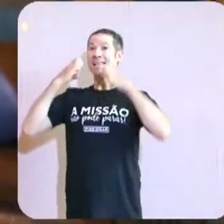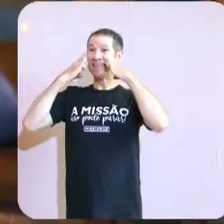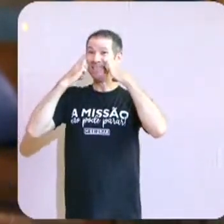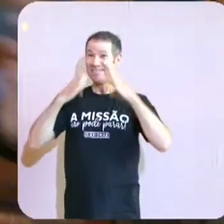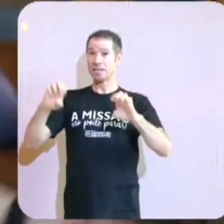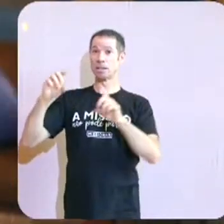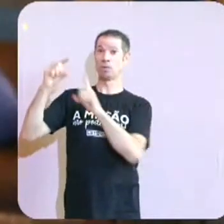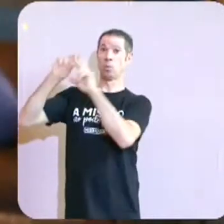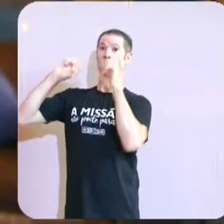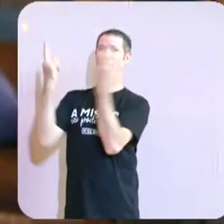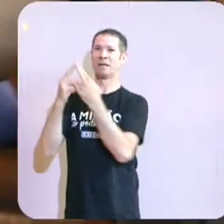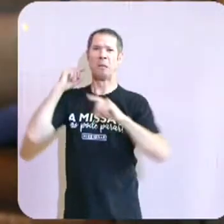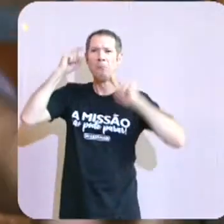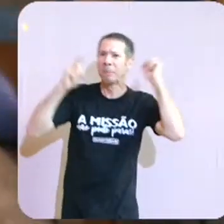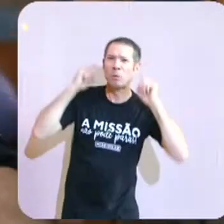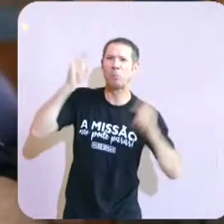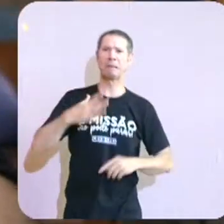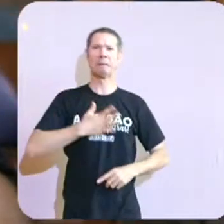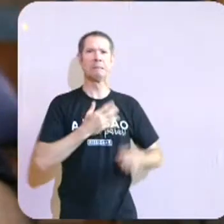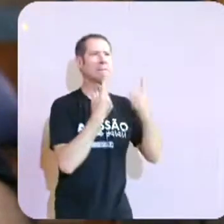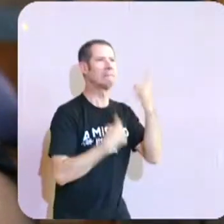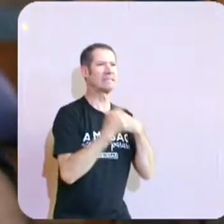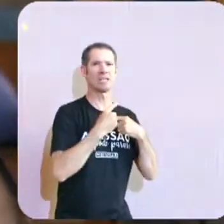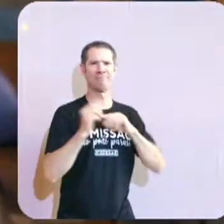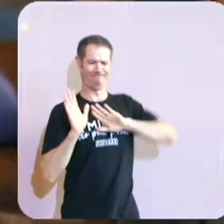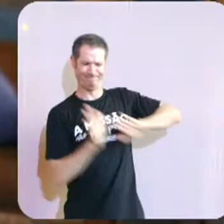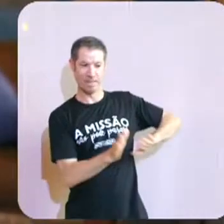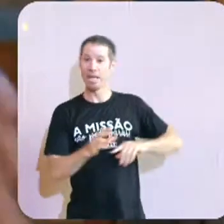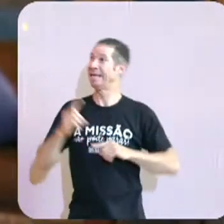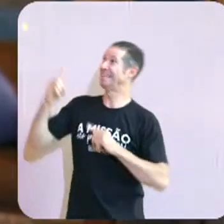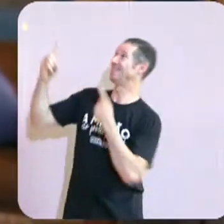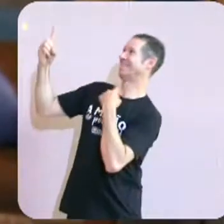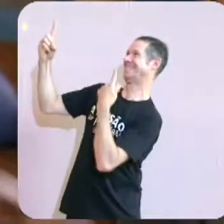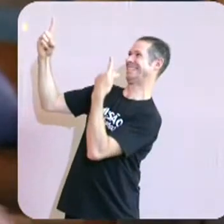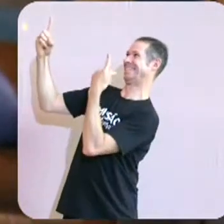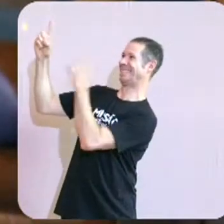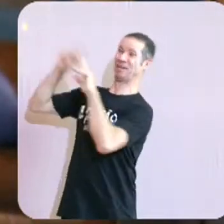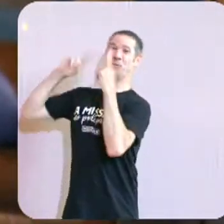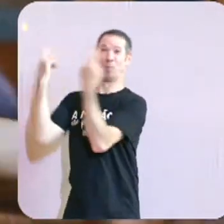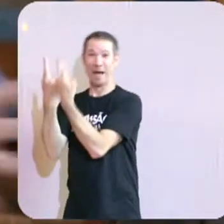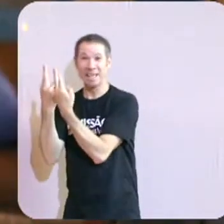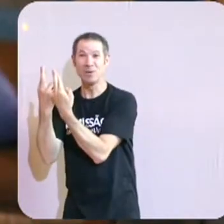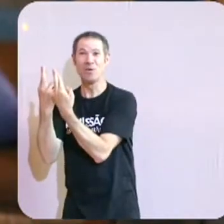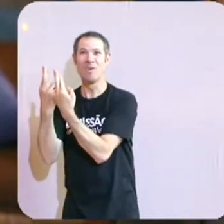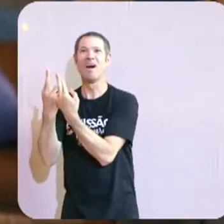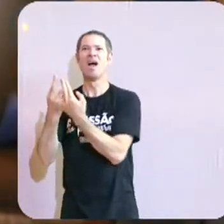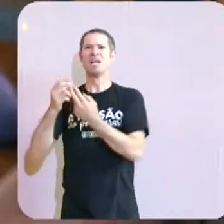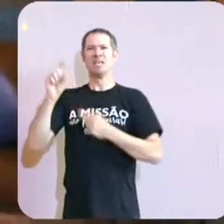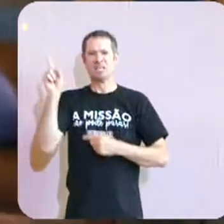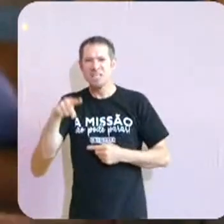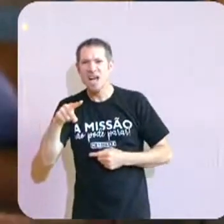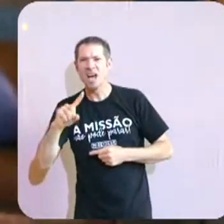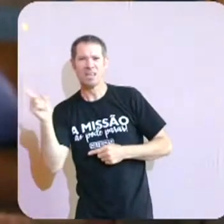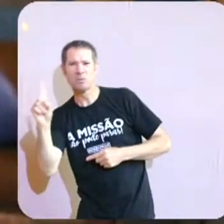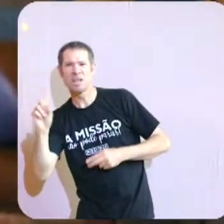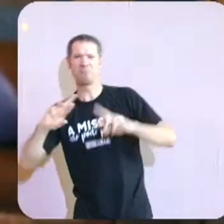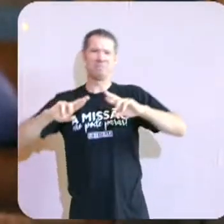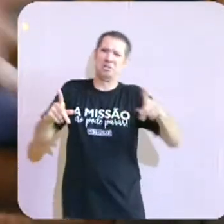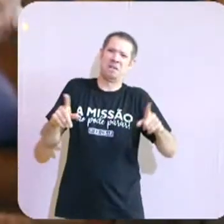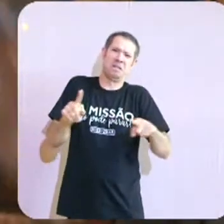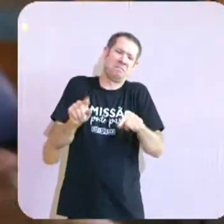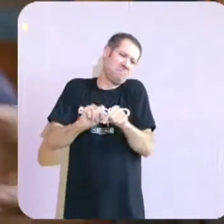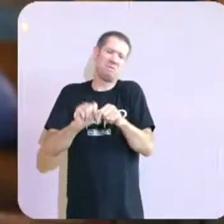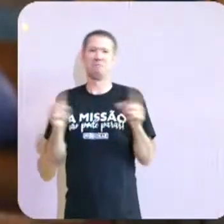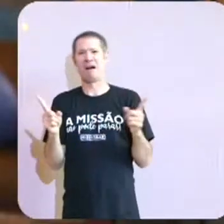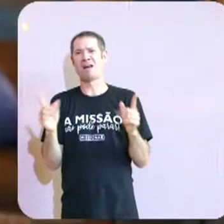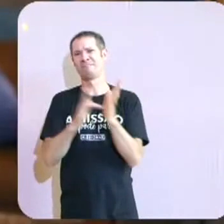gente não está preocupado em fazer a nossa vontade, mas em fazer a de Deus. Quando seguimos o evangelho do reino, ter ou não ter, ser ou não ser, não faz a menor diferença.